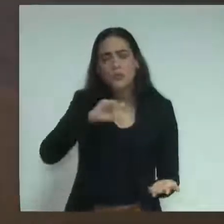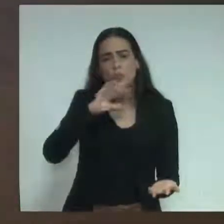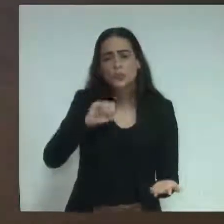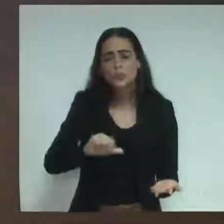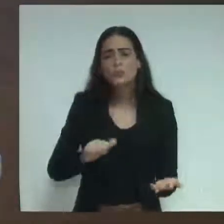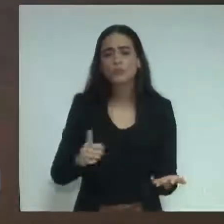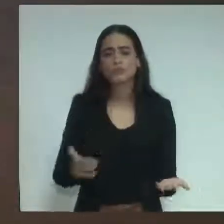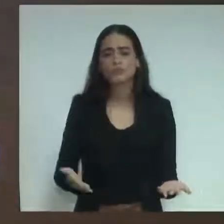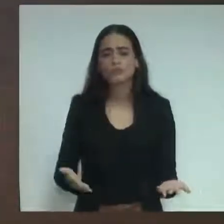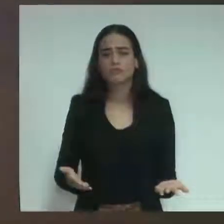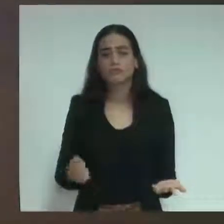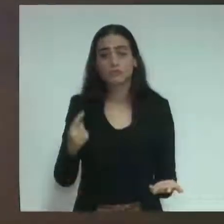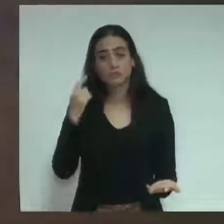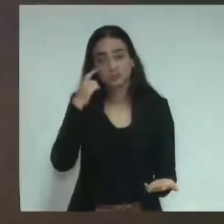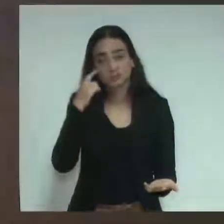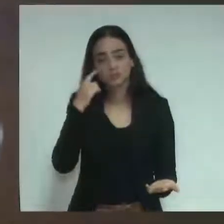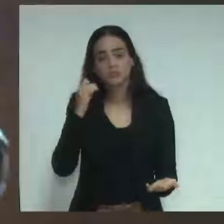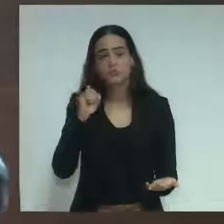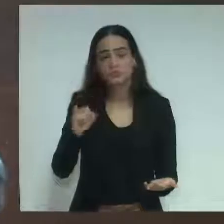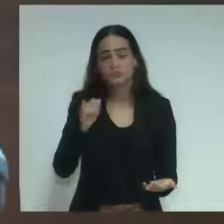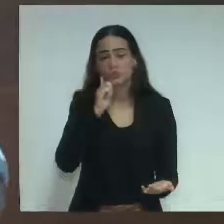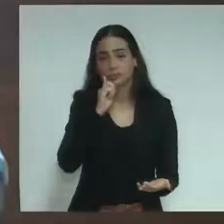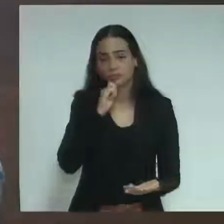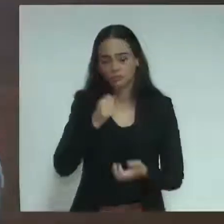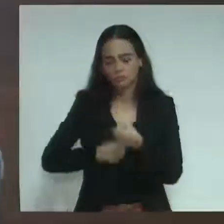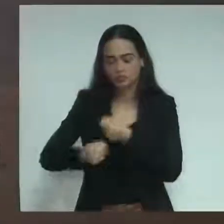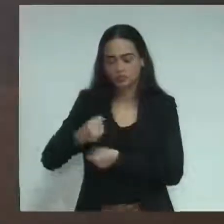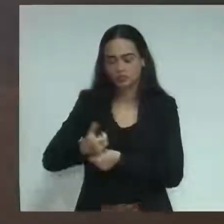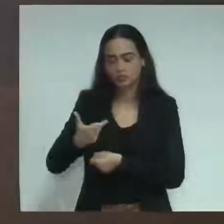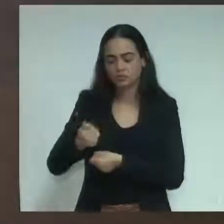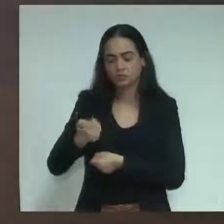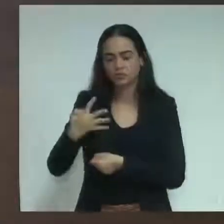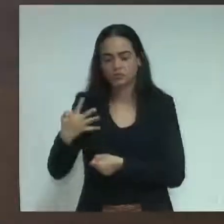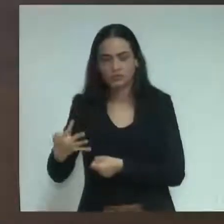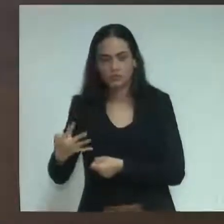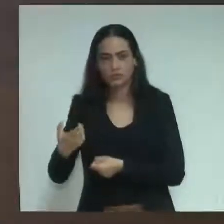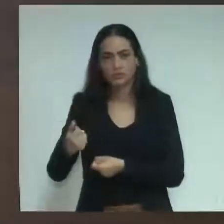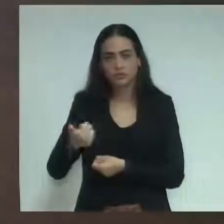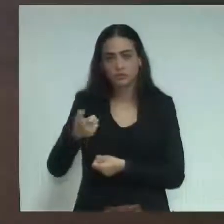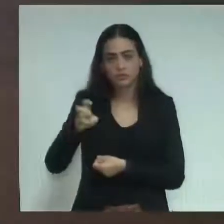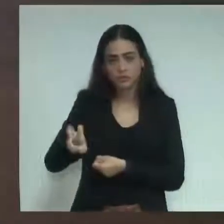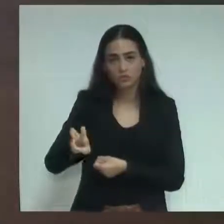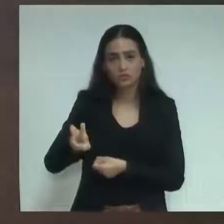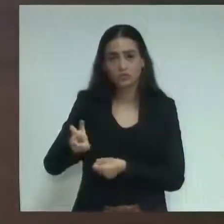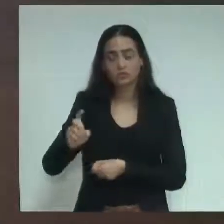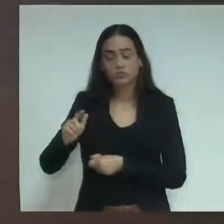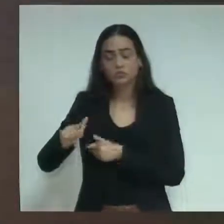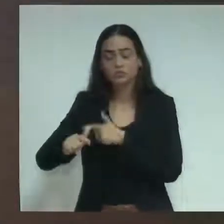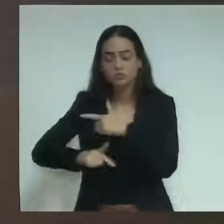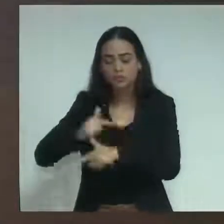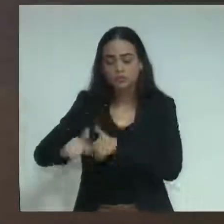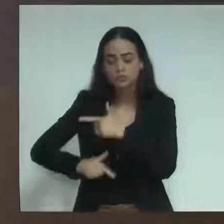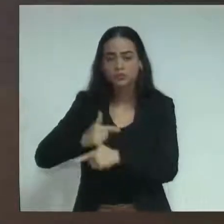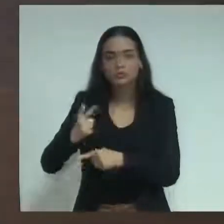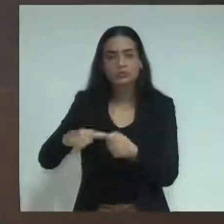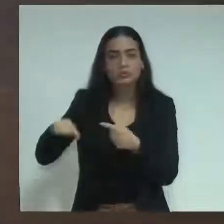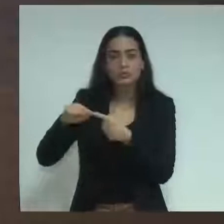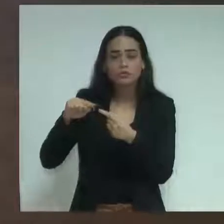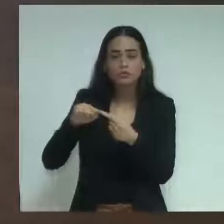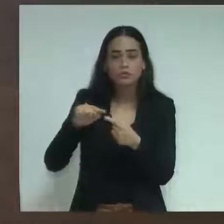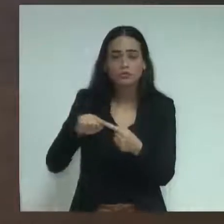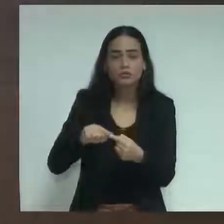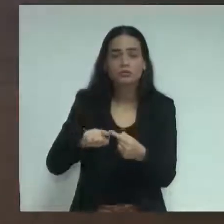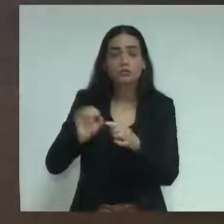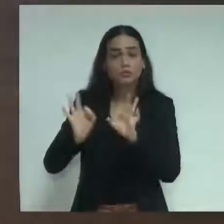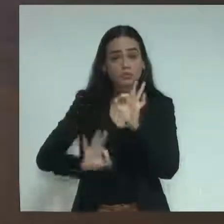clara. Se tivesse já em 2014, 2015, trabalhado com metas e resultados, talvez a gente não tivesse passado